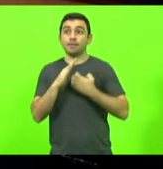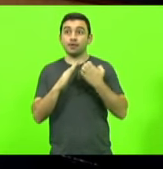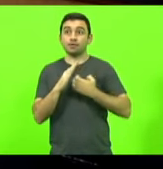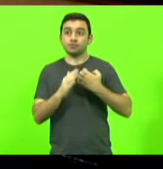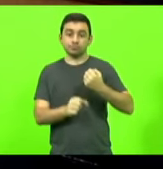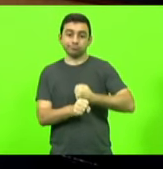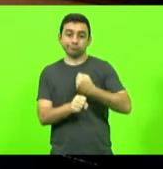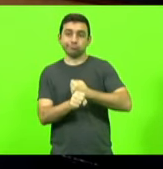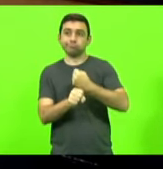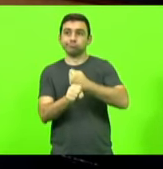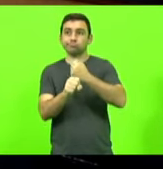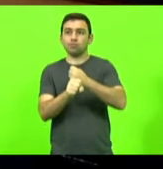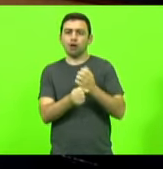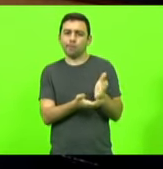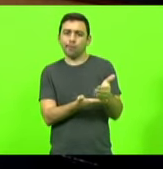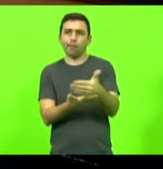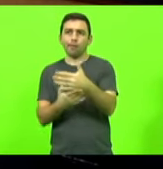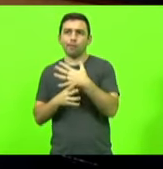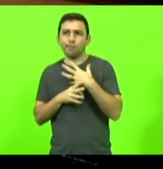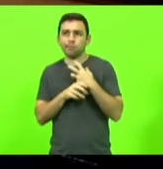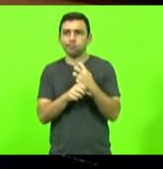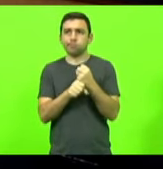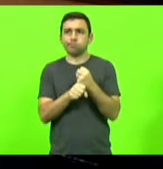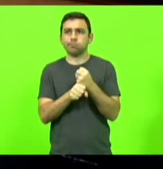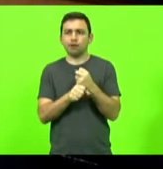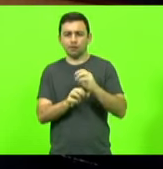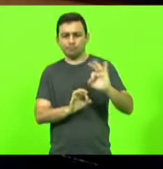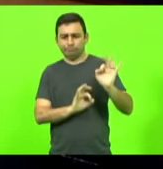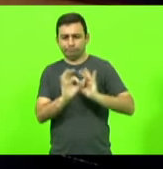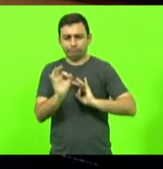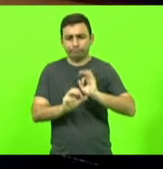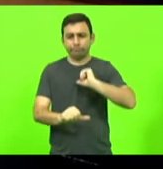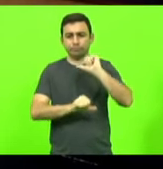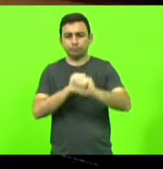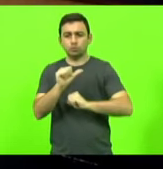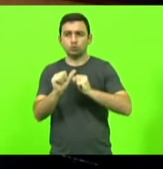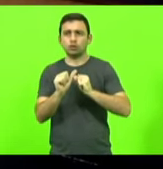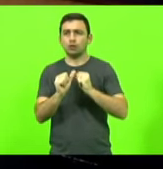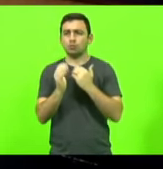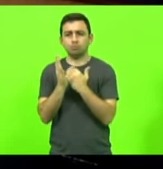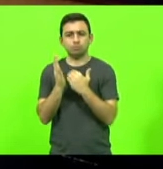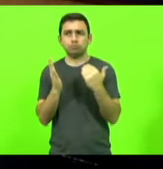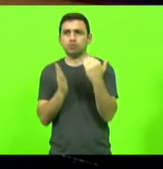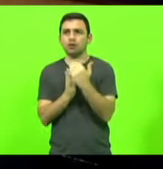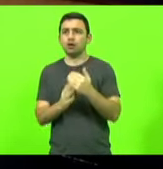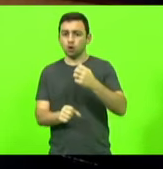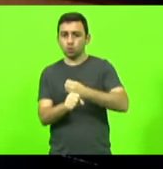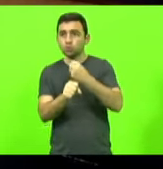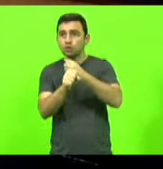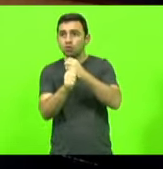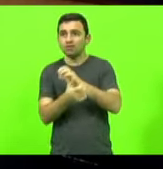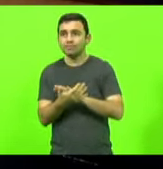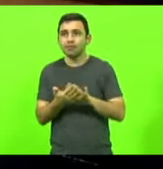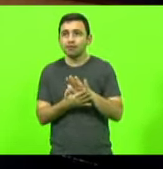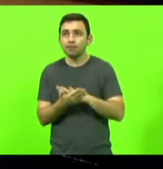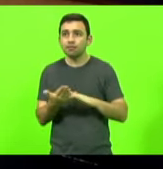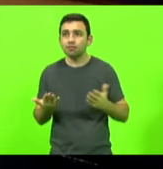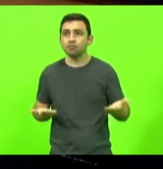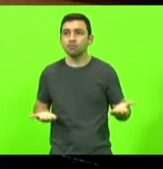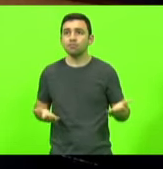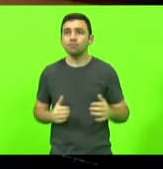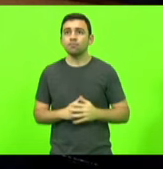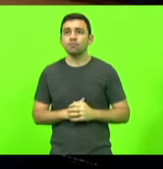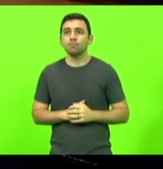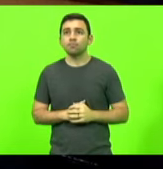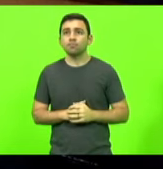viário arrecada bastante pedágio, reajusta bastante o pedágio, mas obra que é bom, nada.